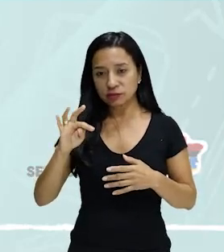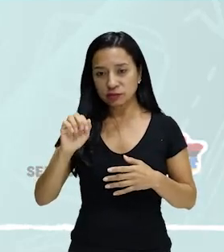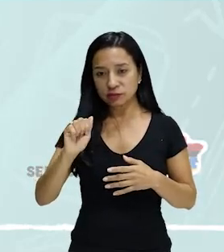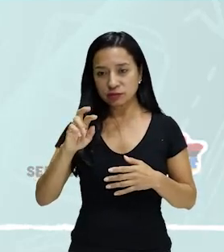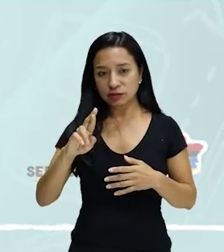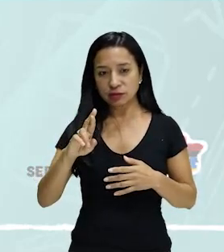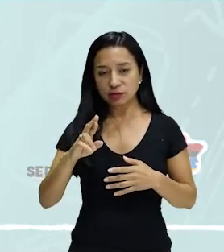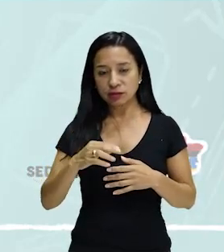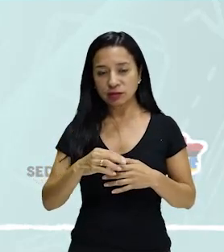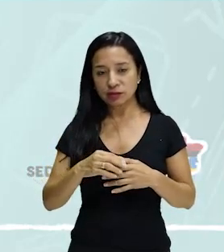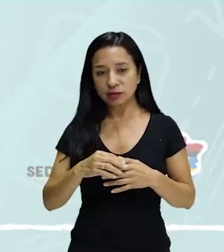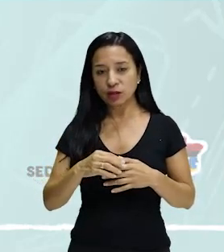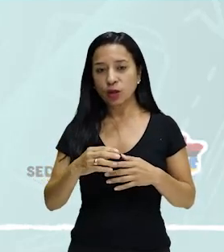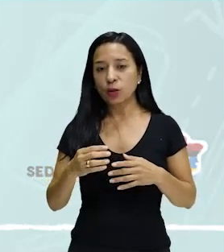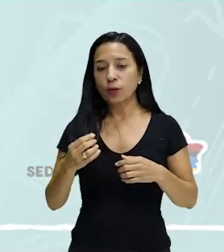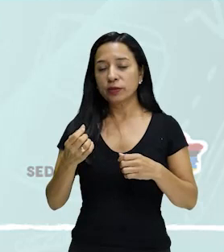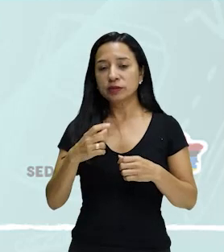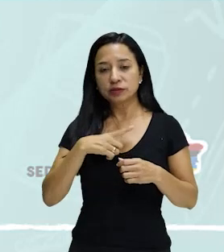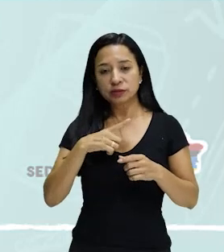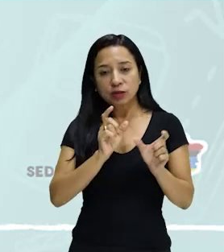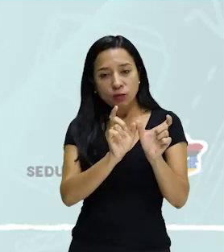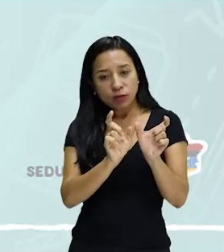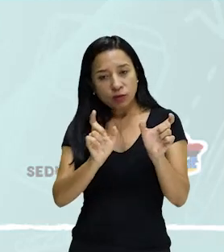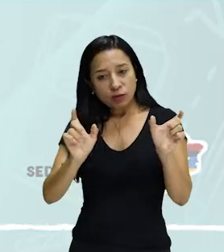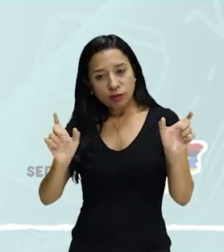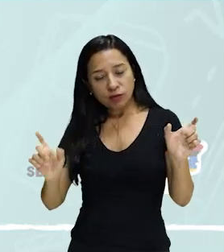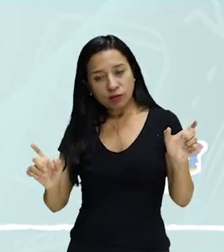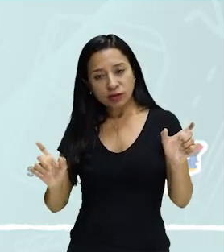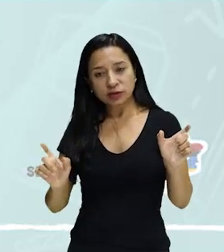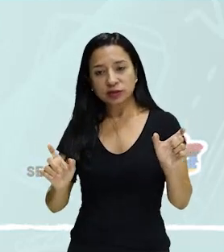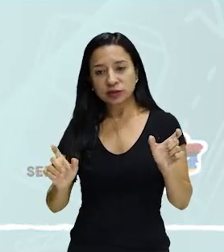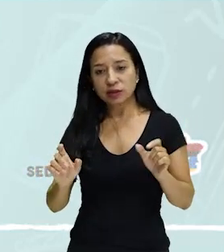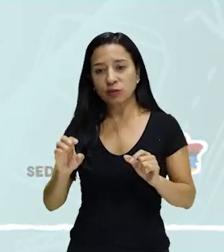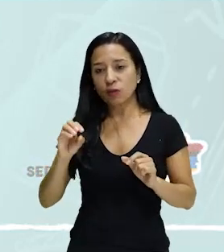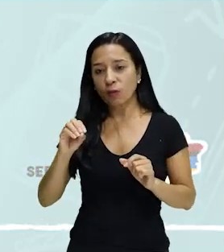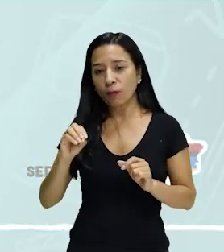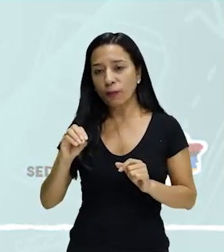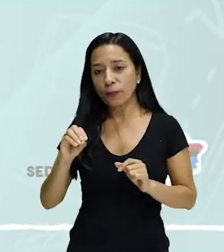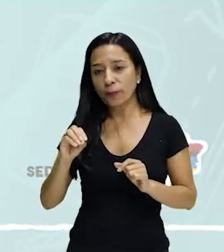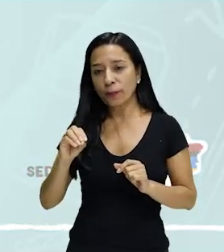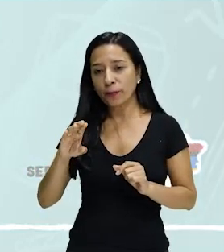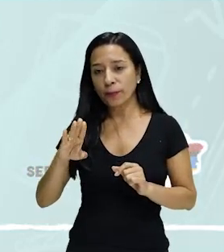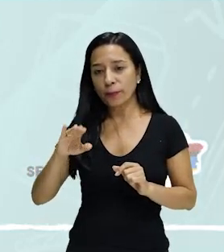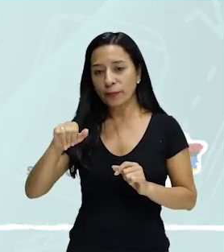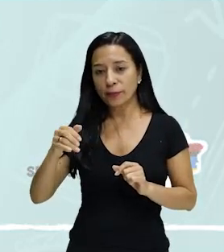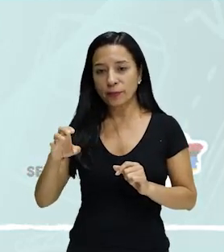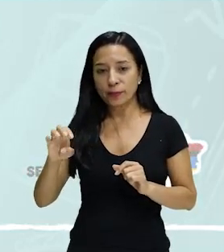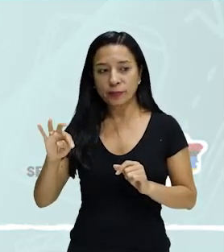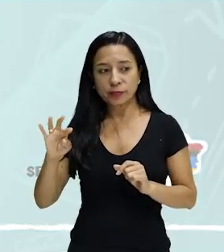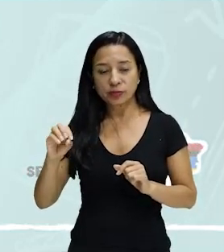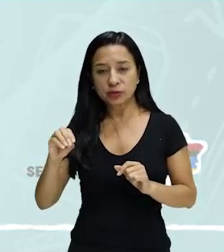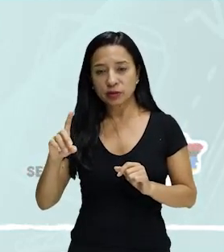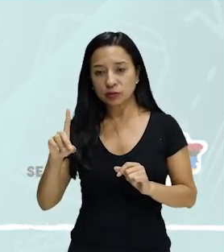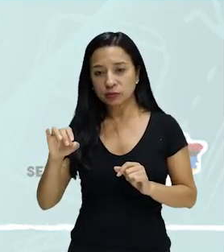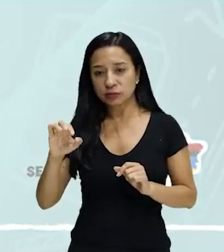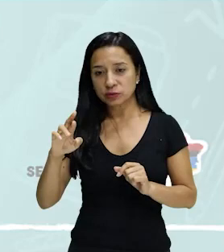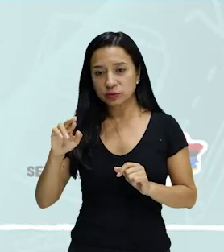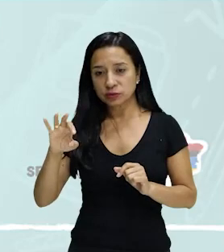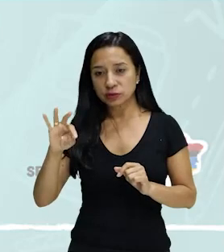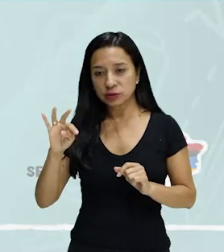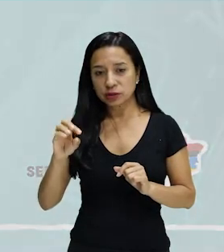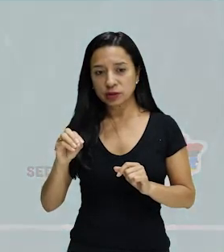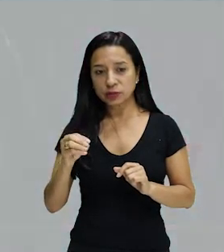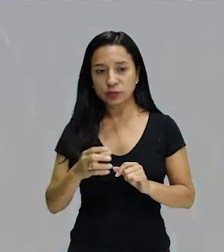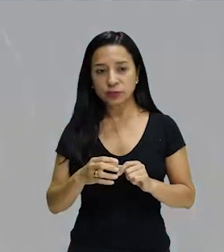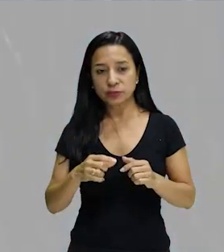oração com objeto direto. Onde isso acontece nessas alternativas? Quando